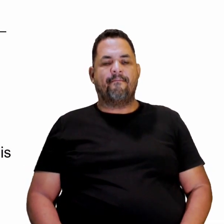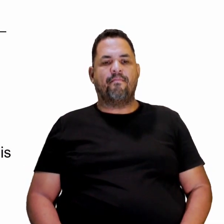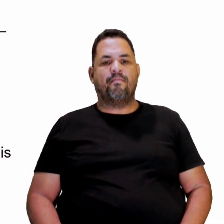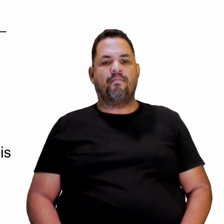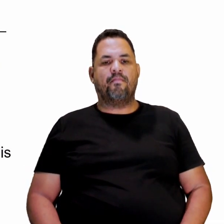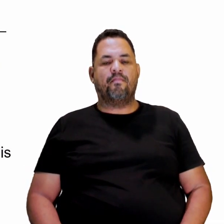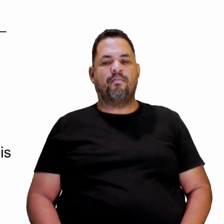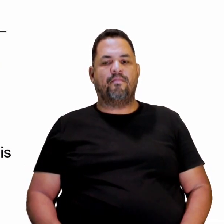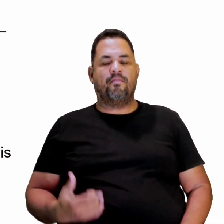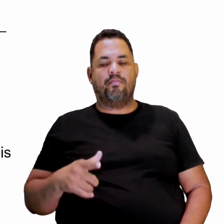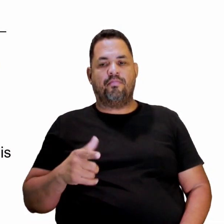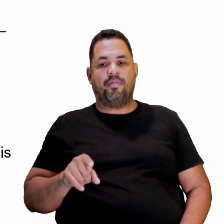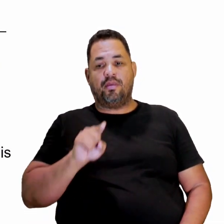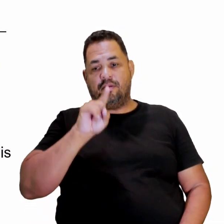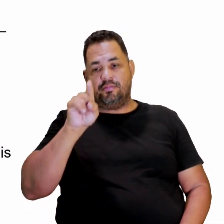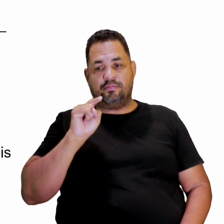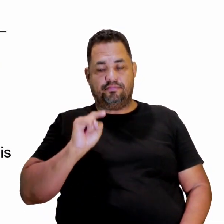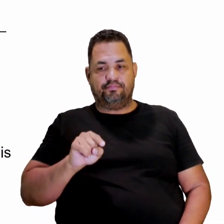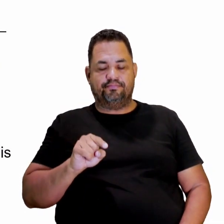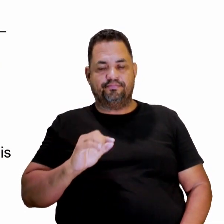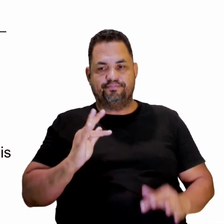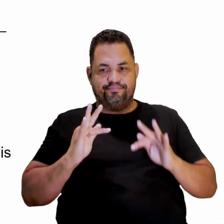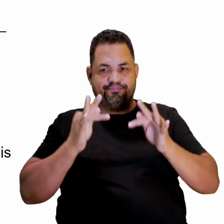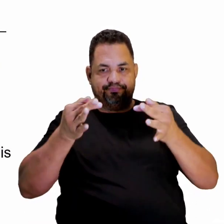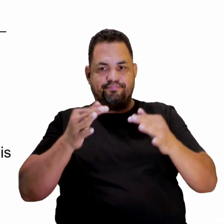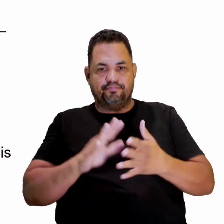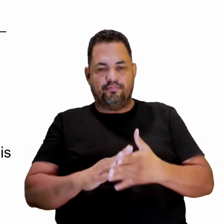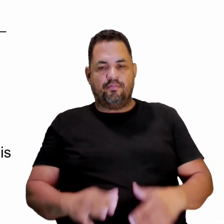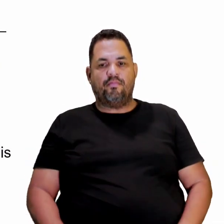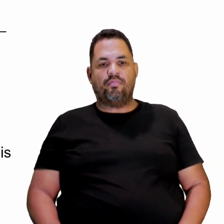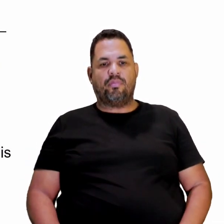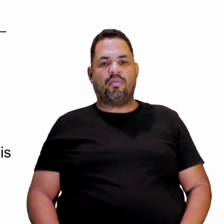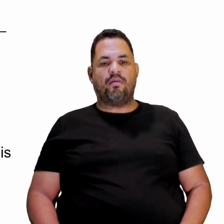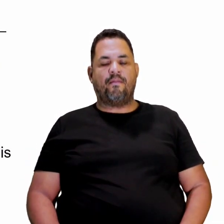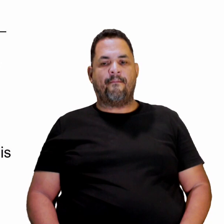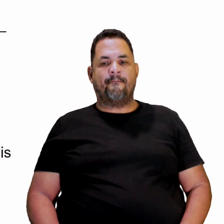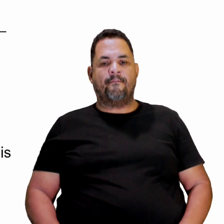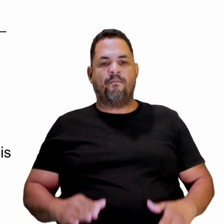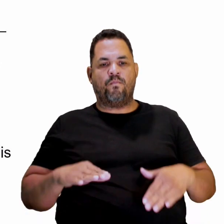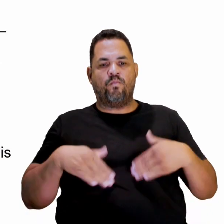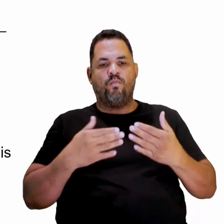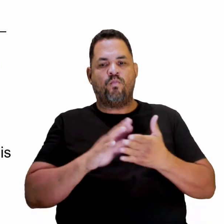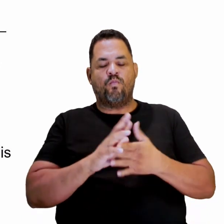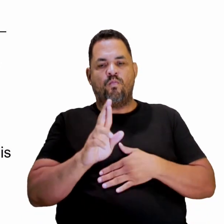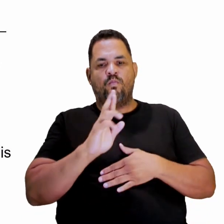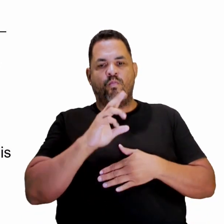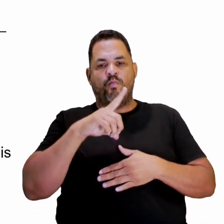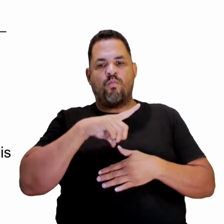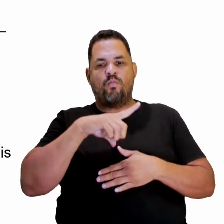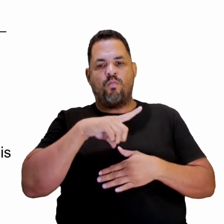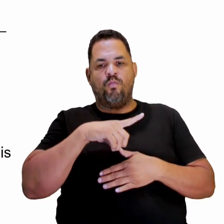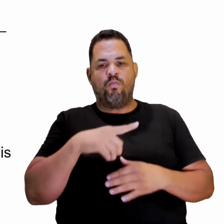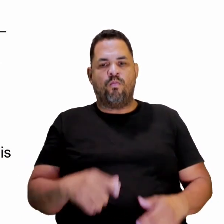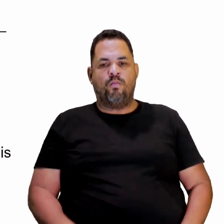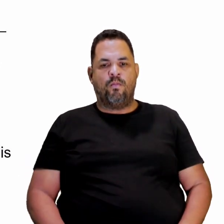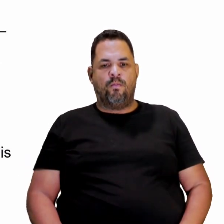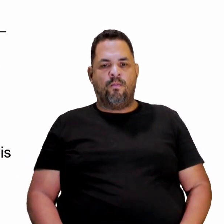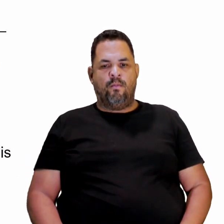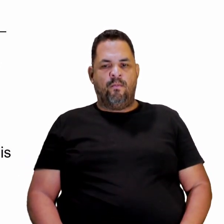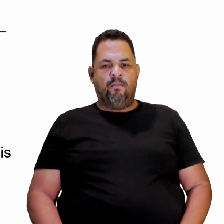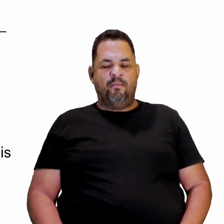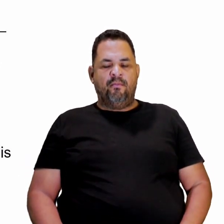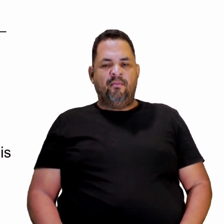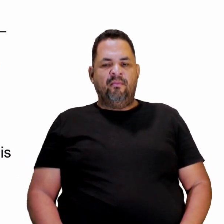só que está sem o ponto de interrogação aqui, certo? Só que na hora da resposta você percebe, ó, tem um ponto de interrogação. De